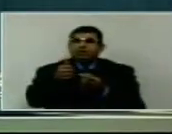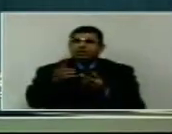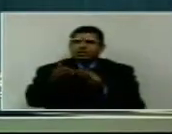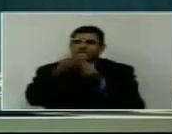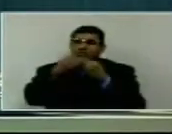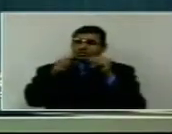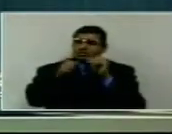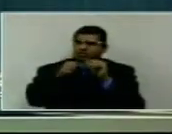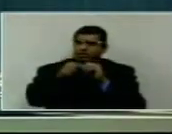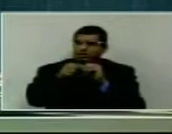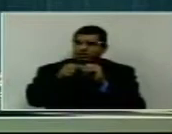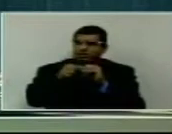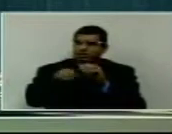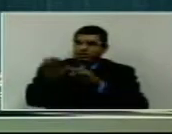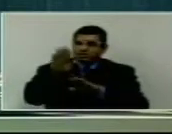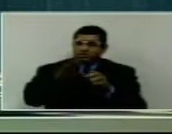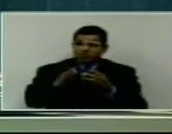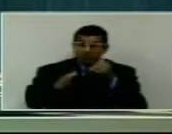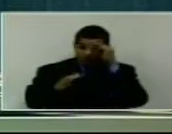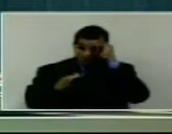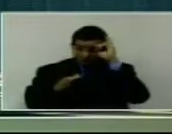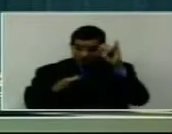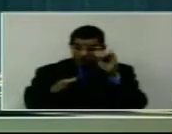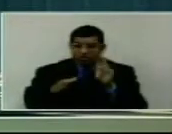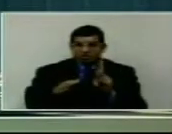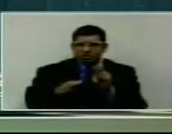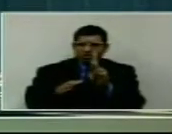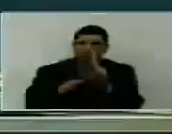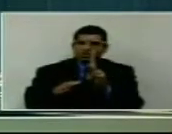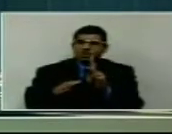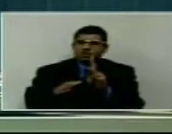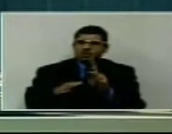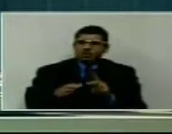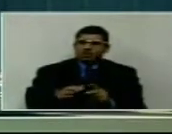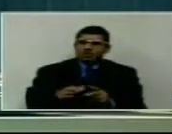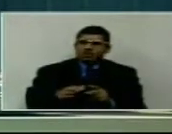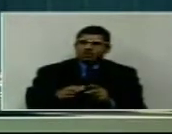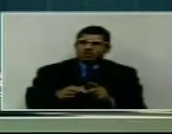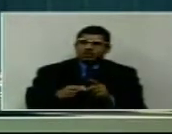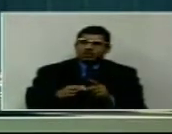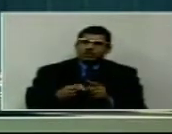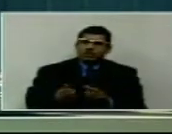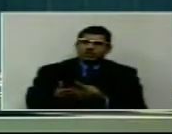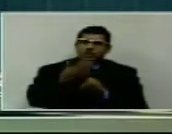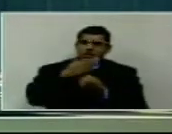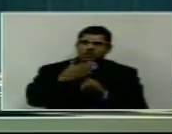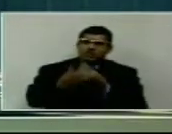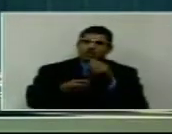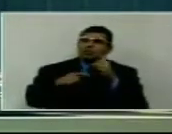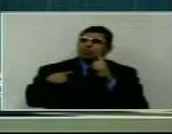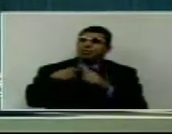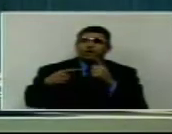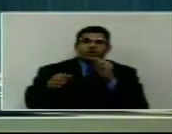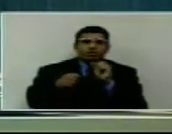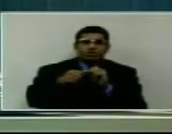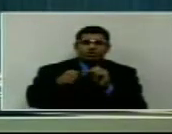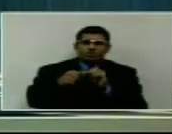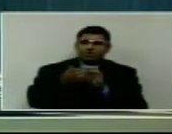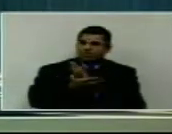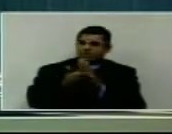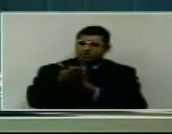está sendo feita a impermeabilização para evitar a continuidade dos vazamentos? E nos reservatórios? Por que nada foi